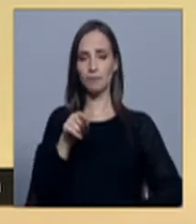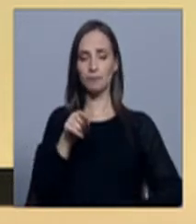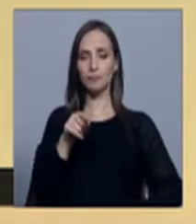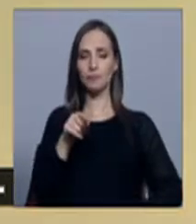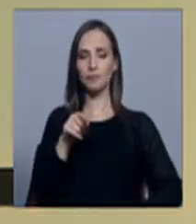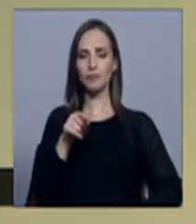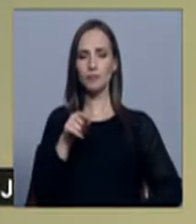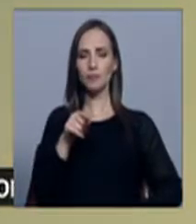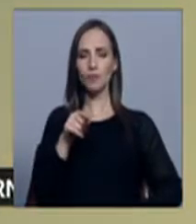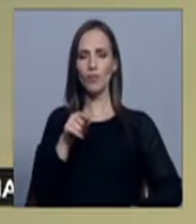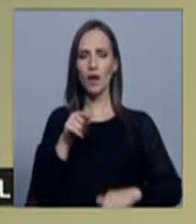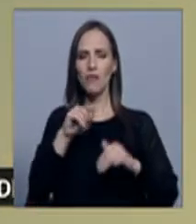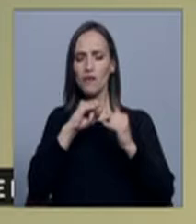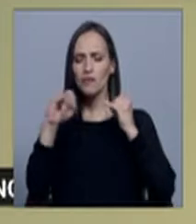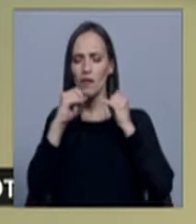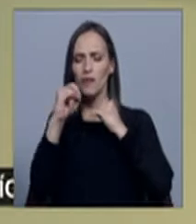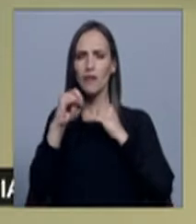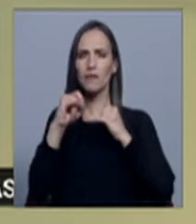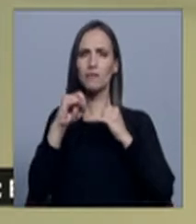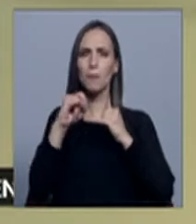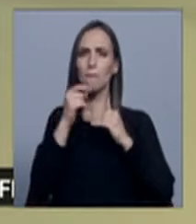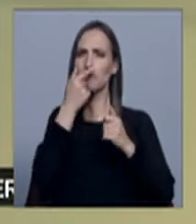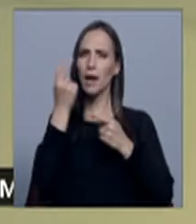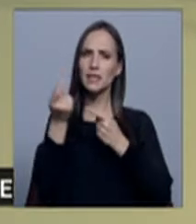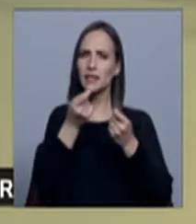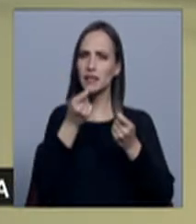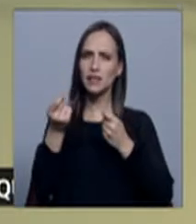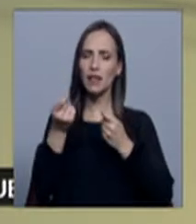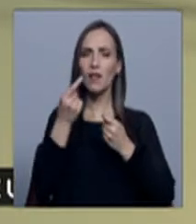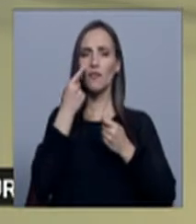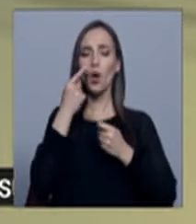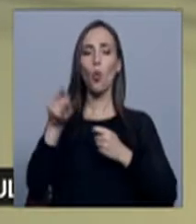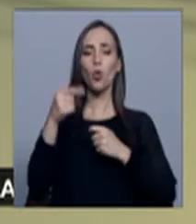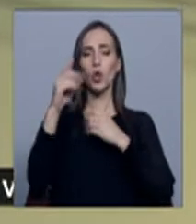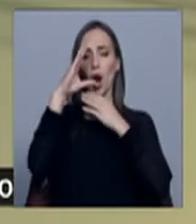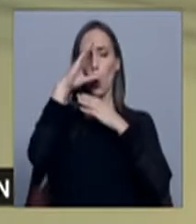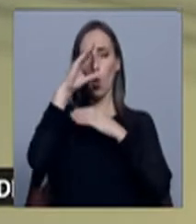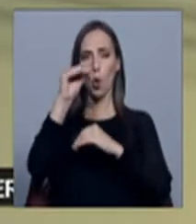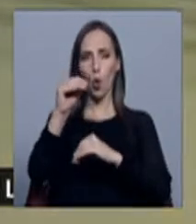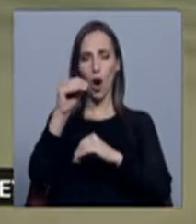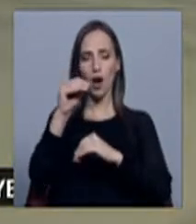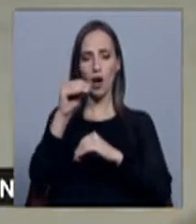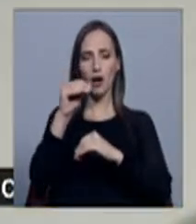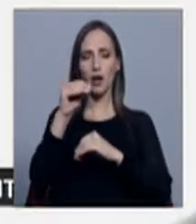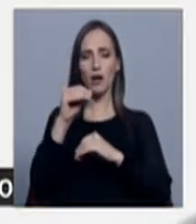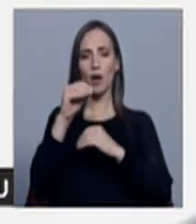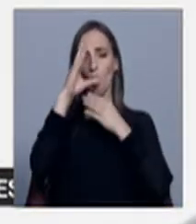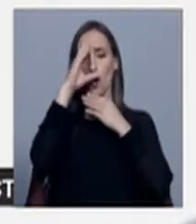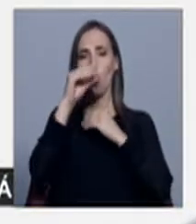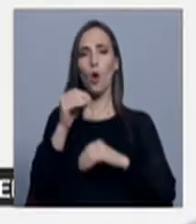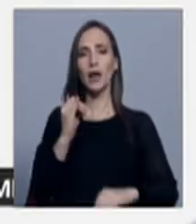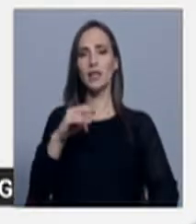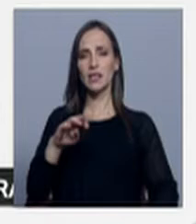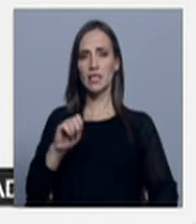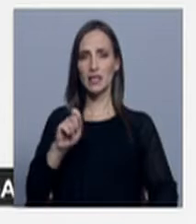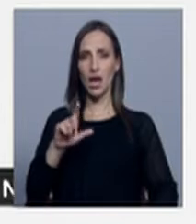são falhas muito parecidas com aquelas que nós encontramos, por exemplo, numa outra lua Saturno chamada Encélado. Em Encélado nós temos